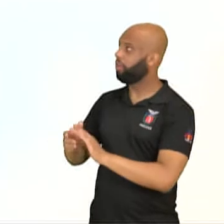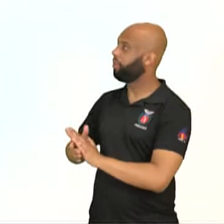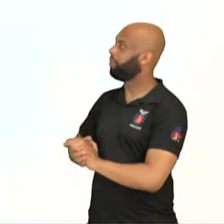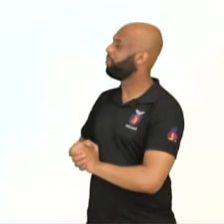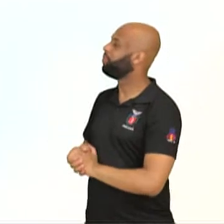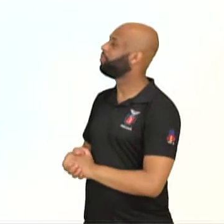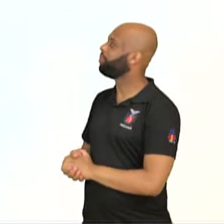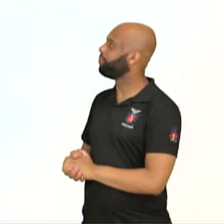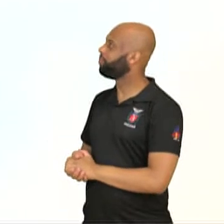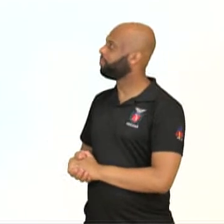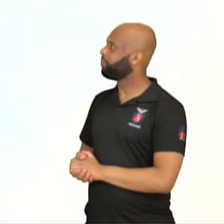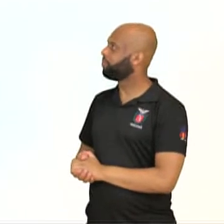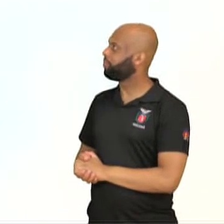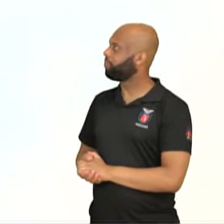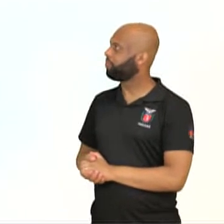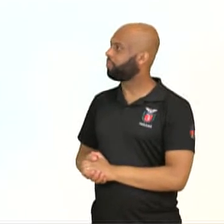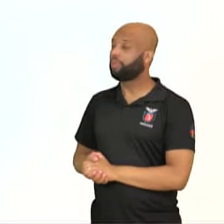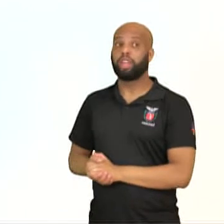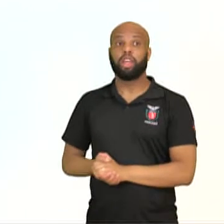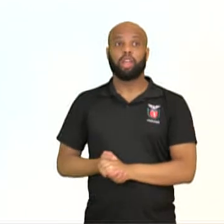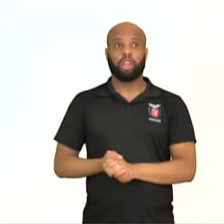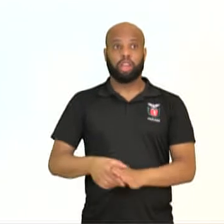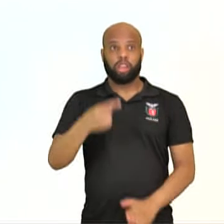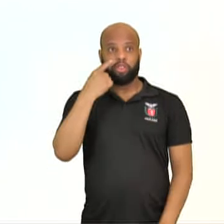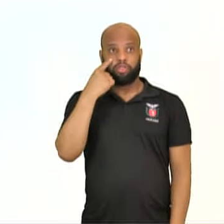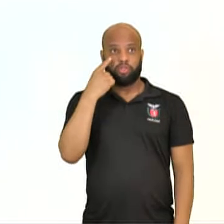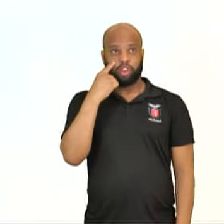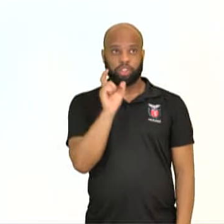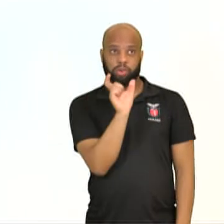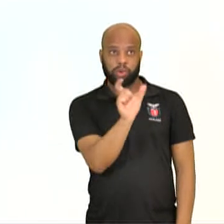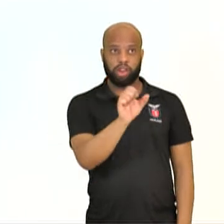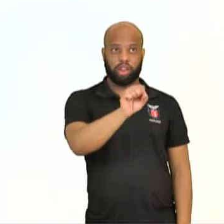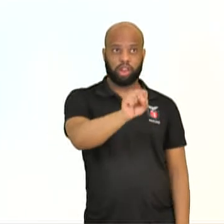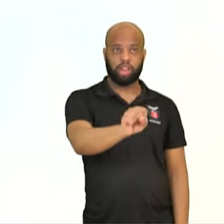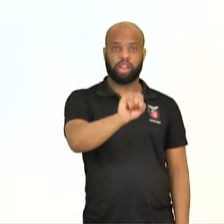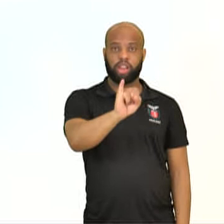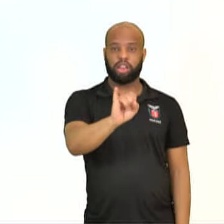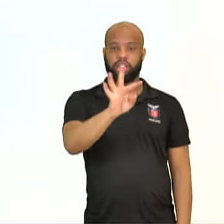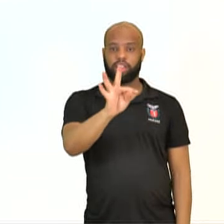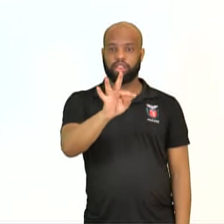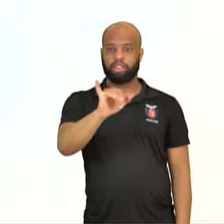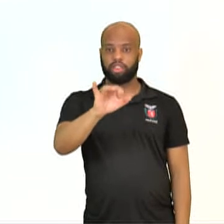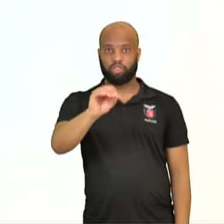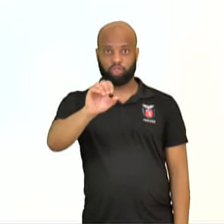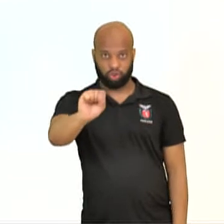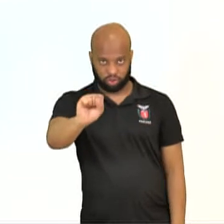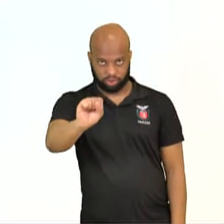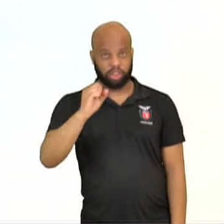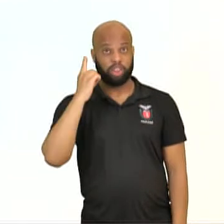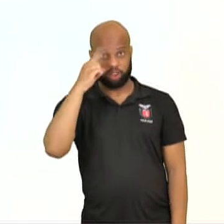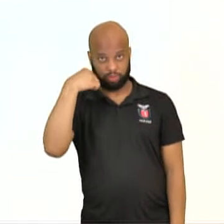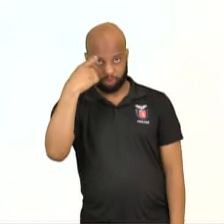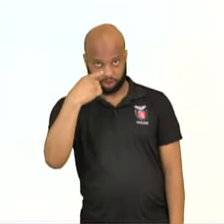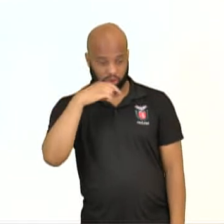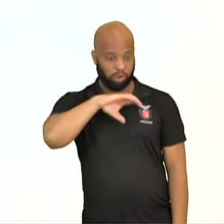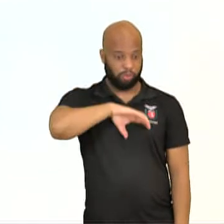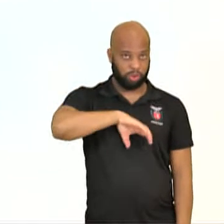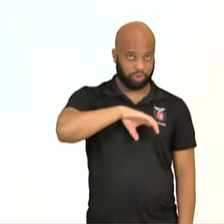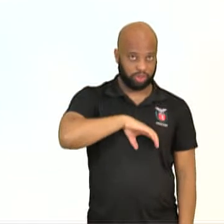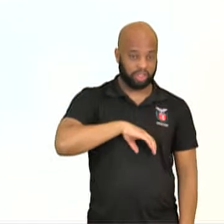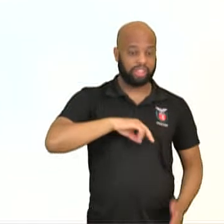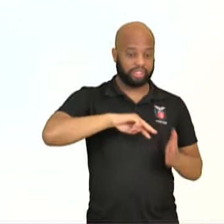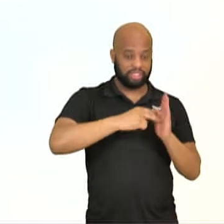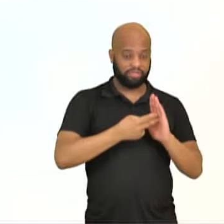50 sitios, 50 lugares mais bonitos, fora de los clássicos, para hacer